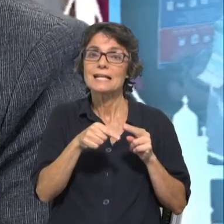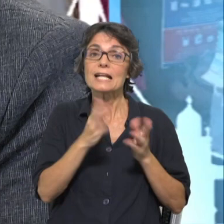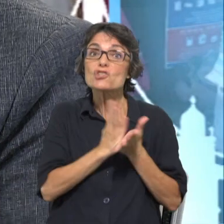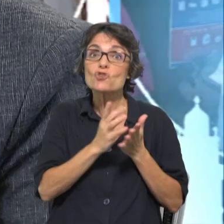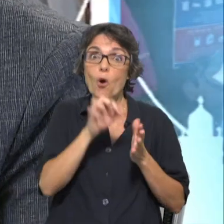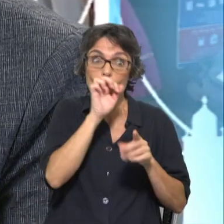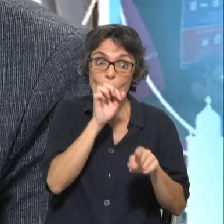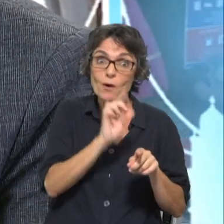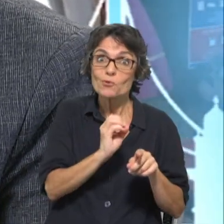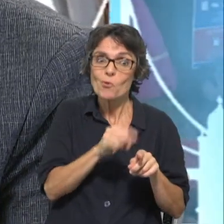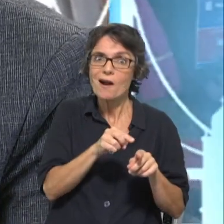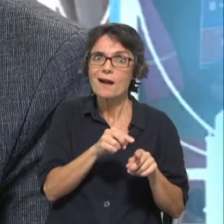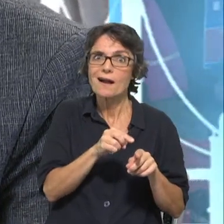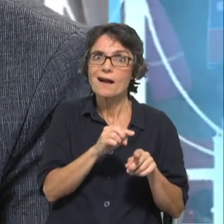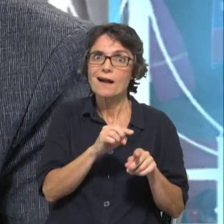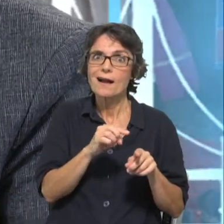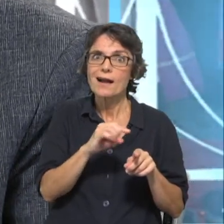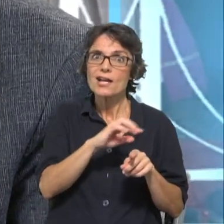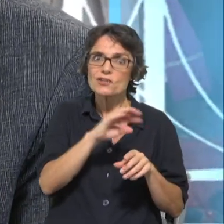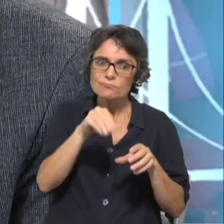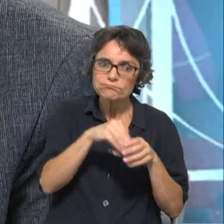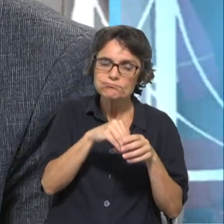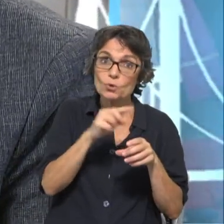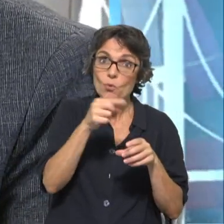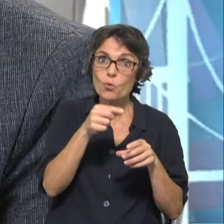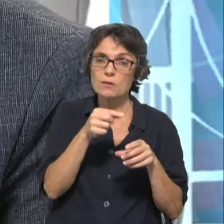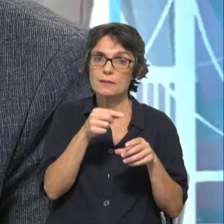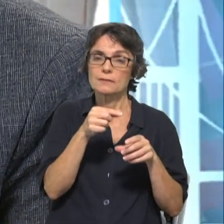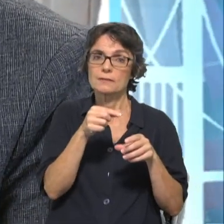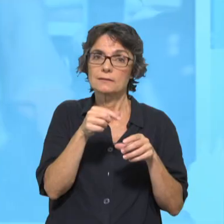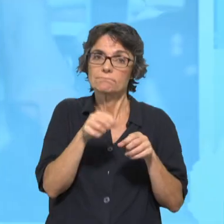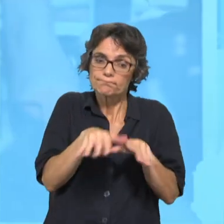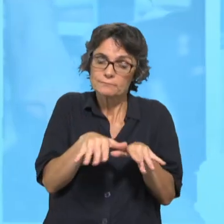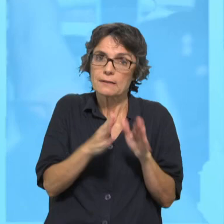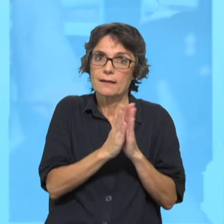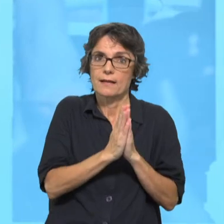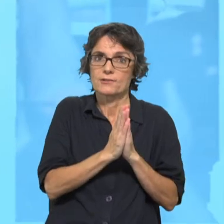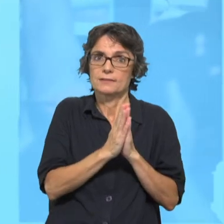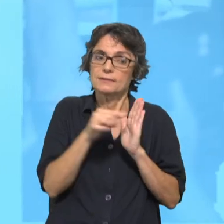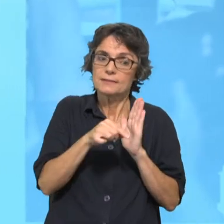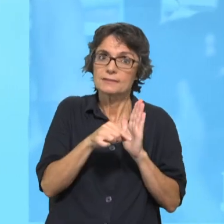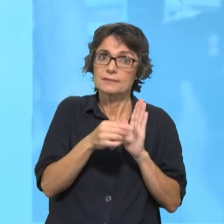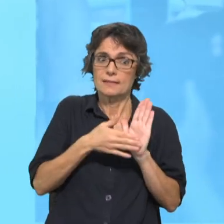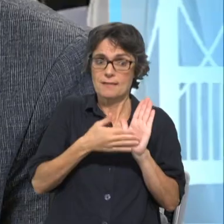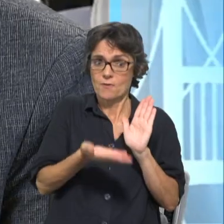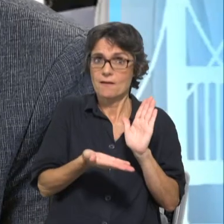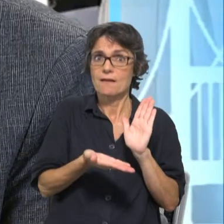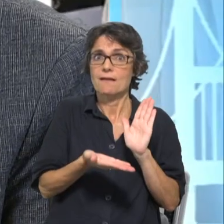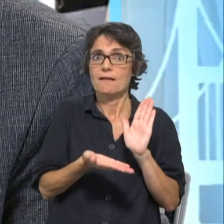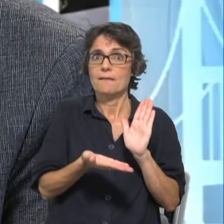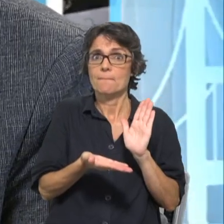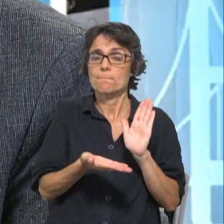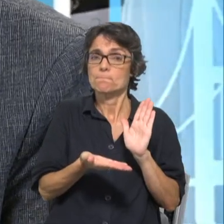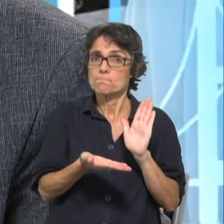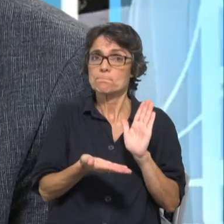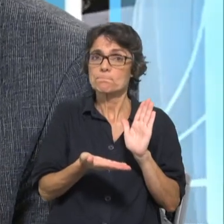episcopais. É preciso trabalhar nisto. Isso é dito também pelos especialistas que estão por estes dias no Vaticano. A dimensão